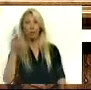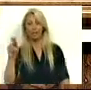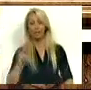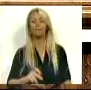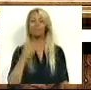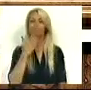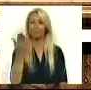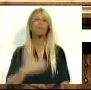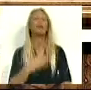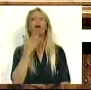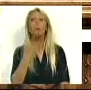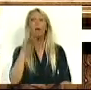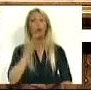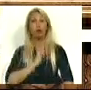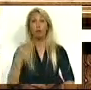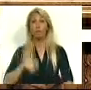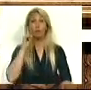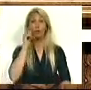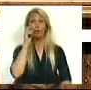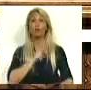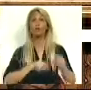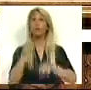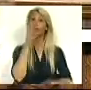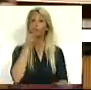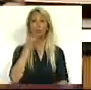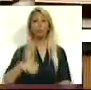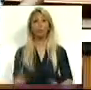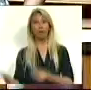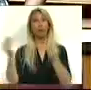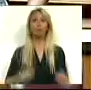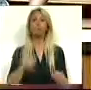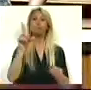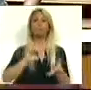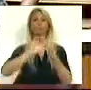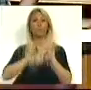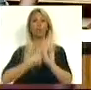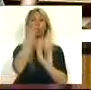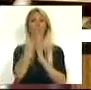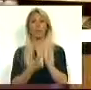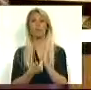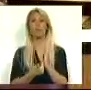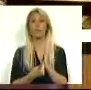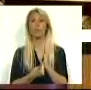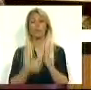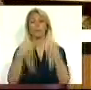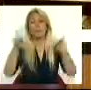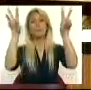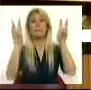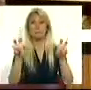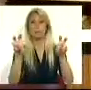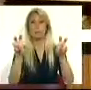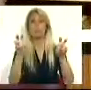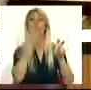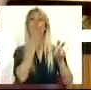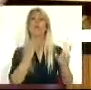Muito obrigada, Sra. Presidente, Senhoras e Senhores Deputados. Os Verdes apresentam também um projeto de resolução que tem como título "Pela